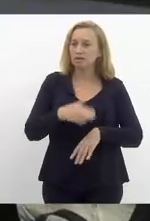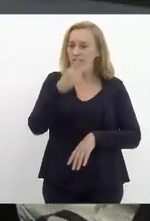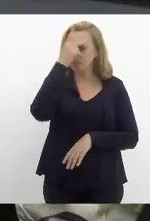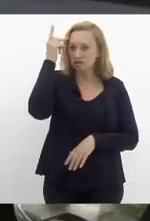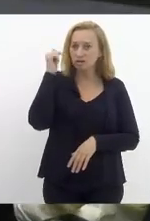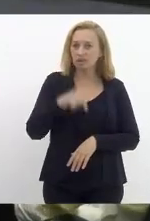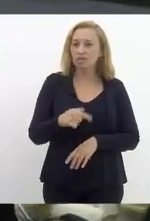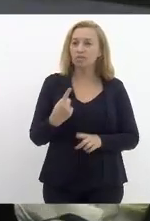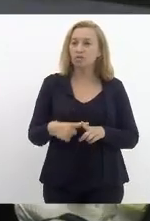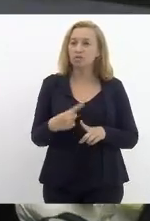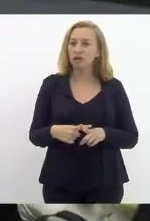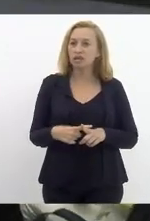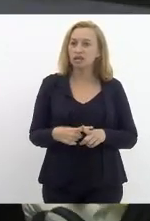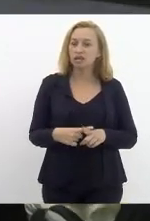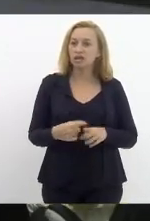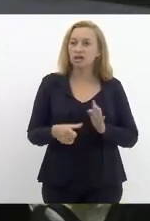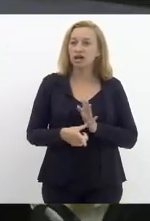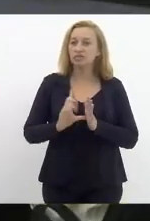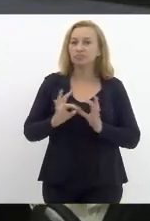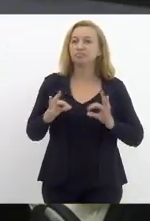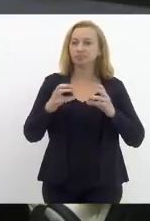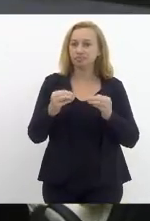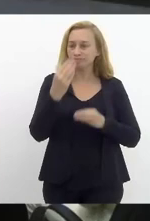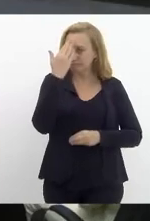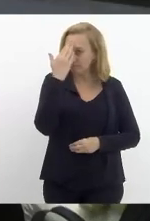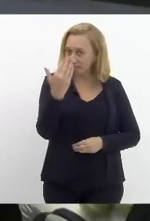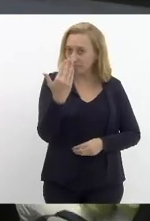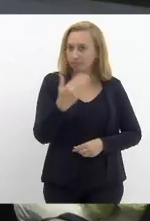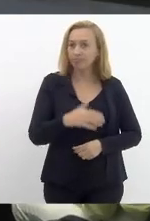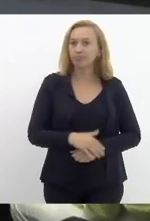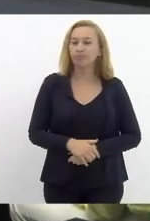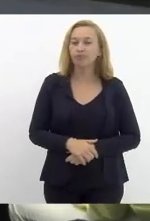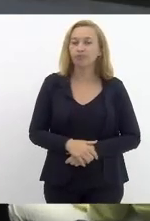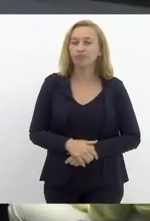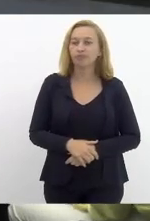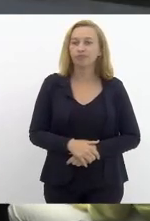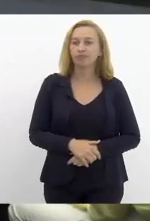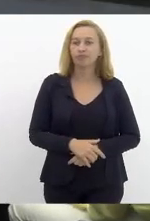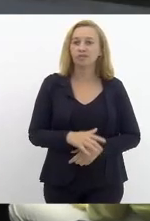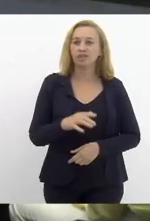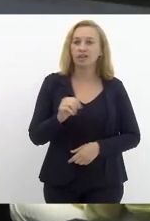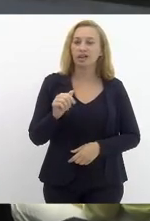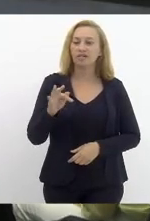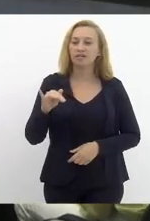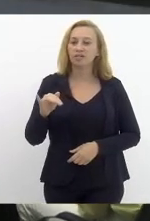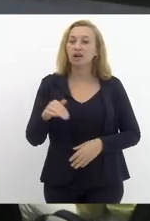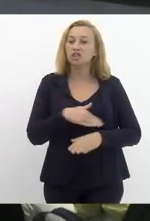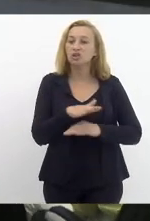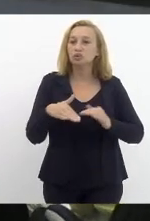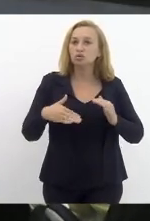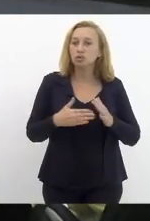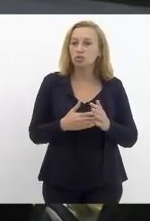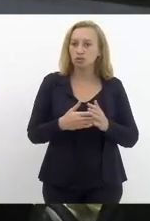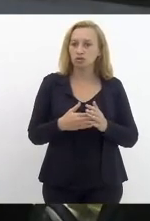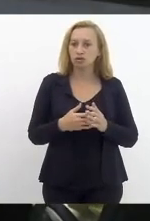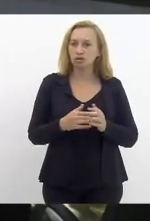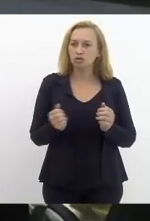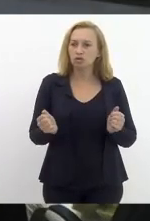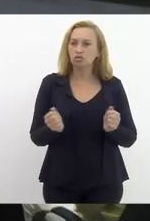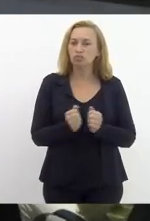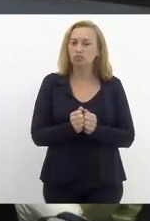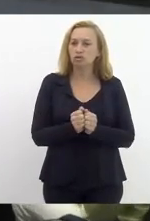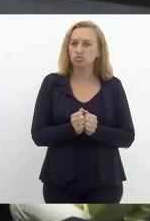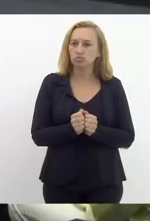porque esse trabalho... Antes de tudo, eu queria agradecer o afinco de todos os envolvidos, que são